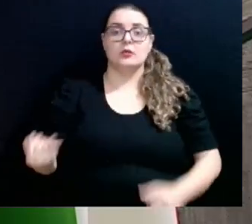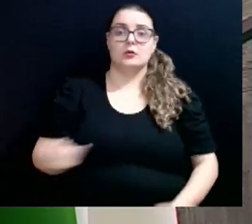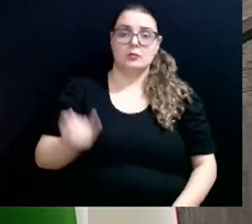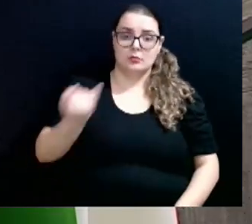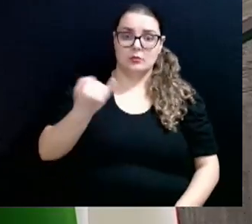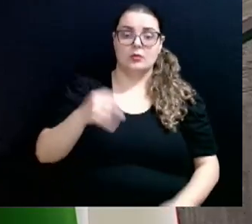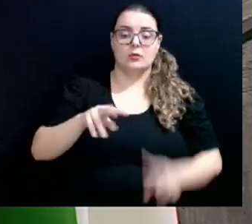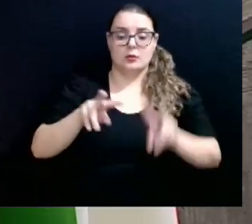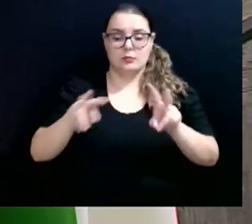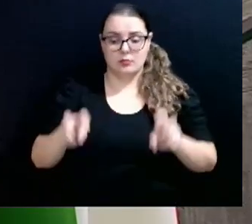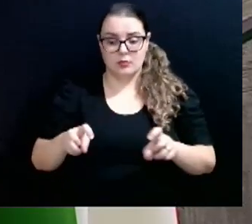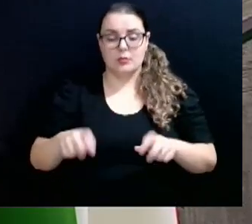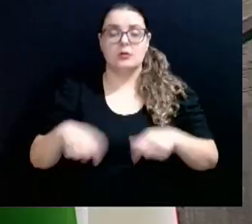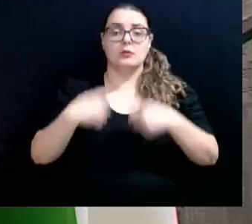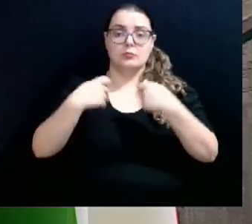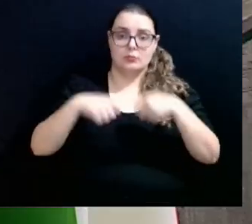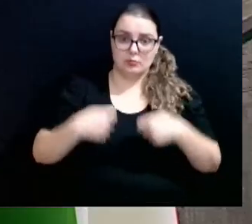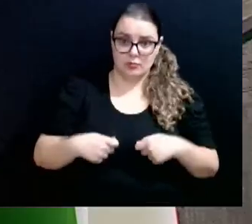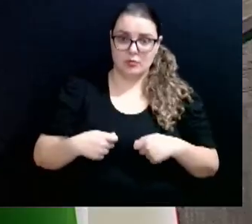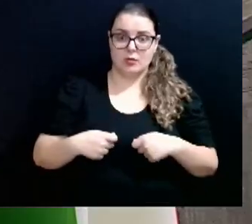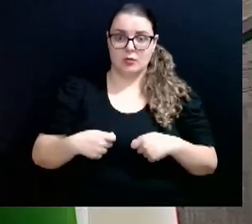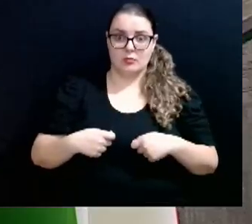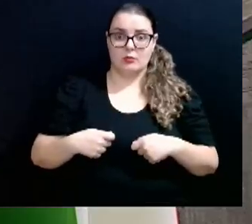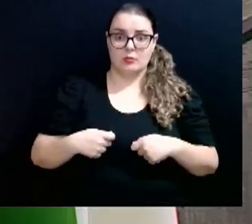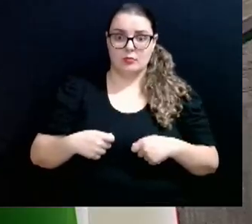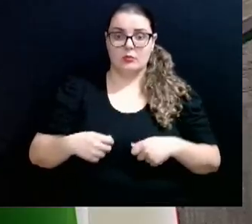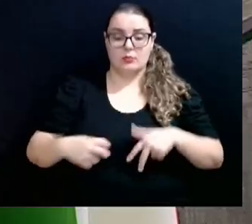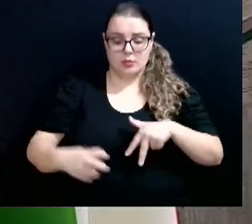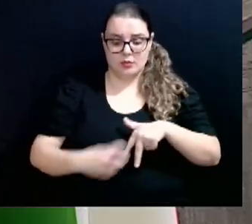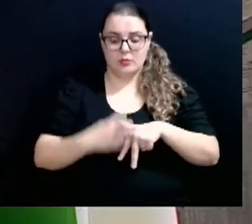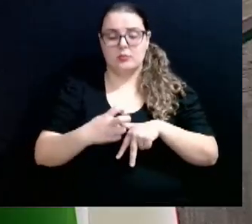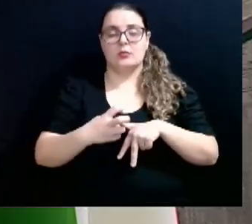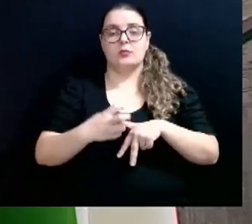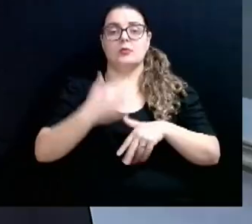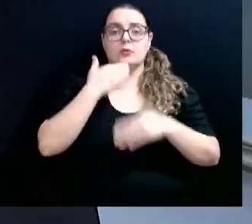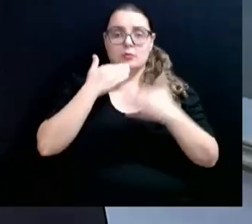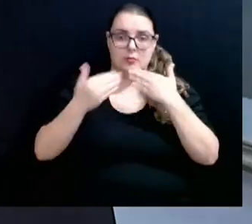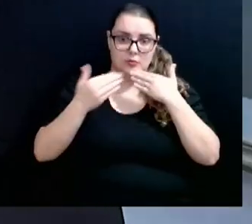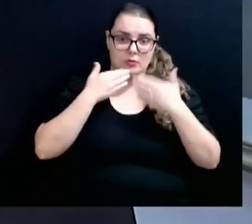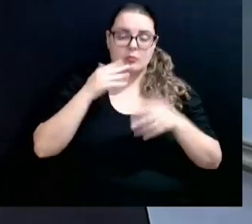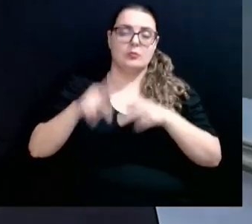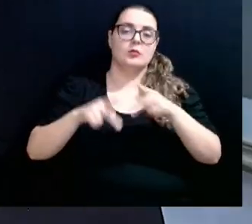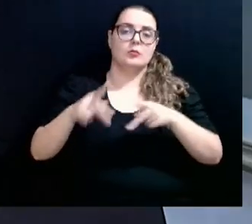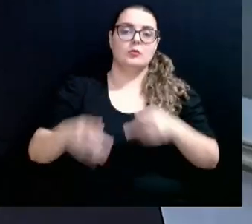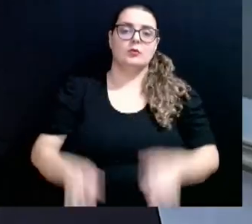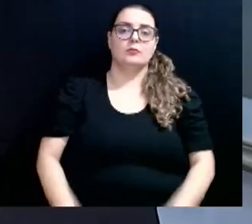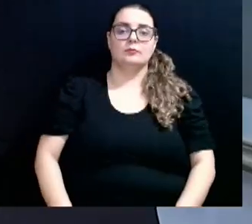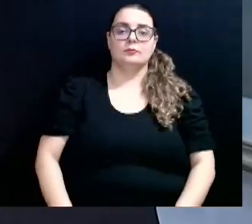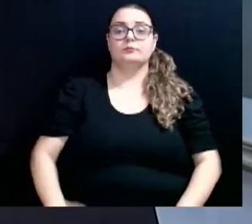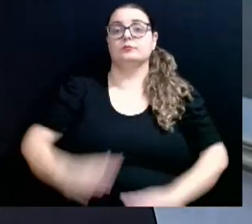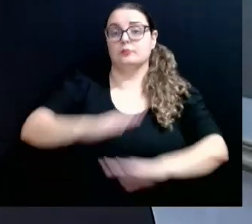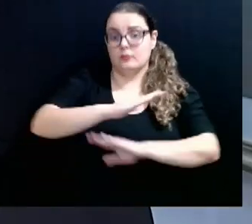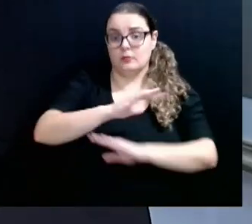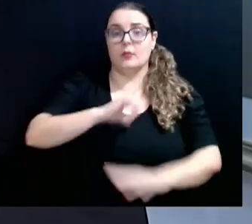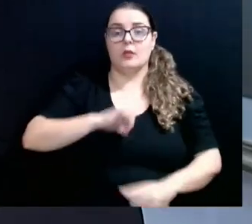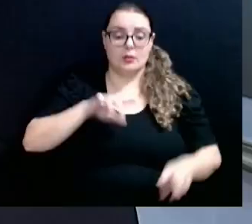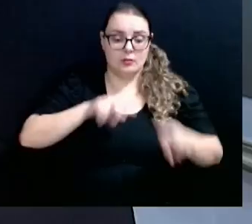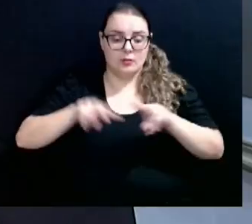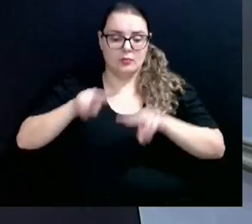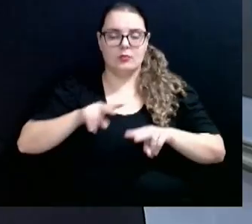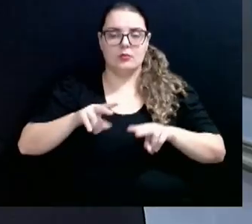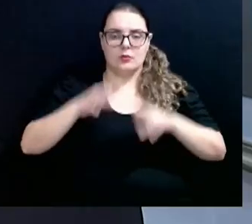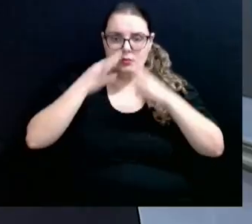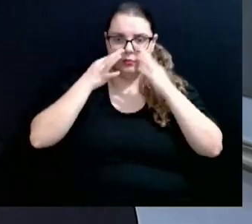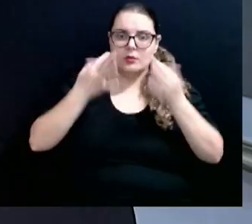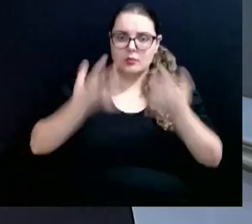a necessidade de dar voz às demandas da população. A Câmara ela tem um olhar atento a isso. Temos